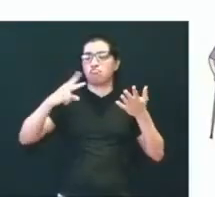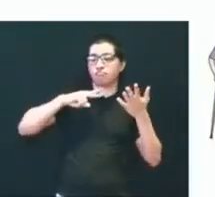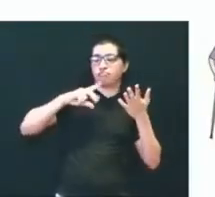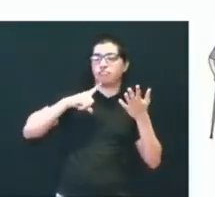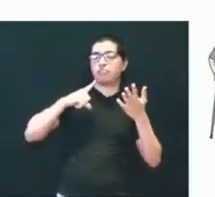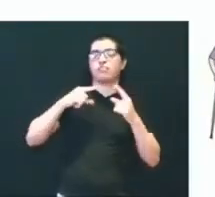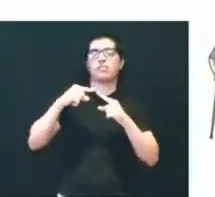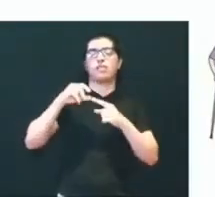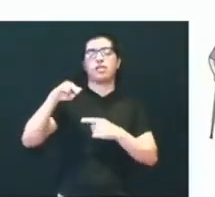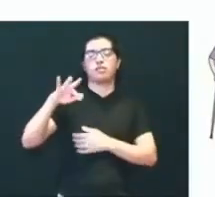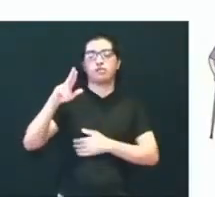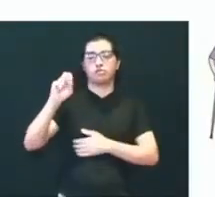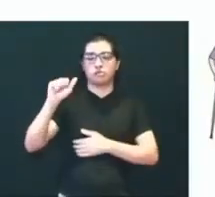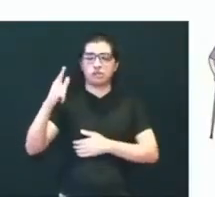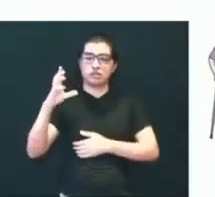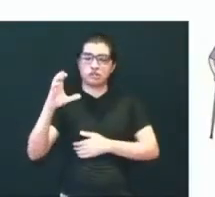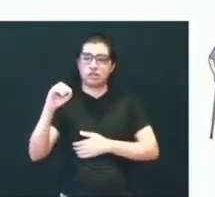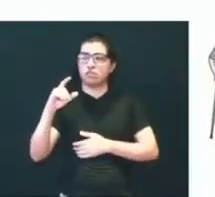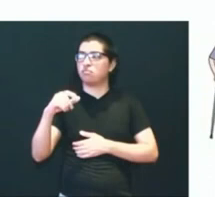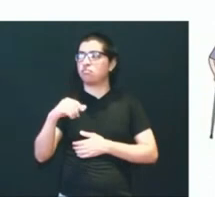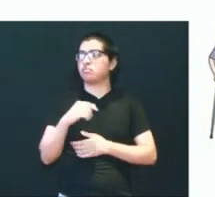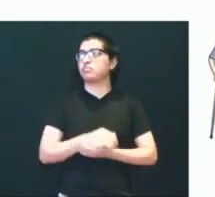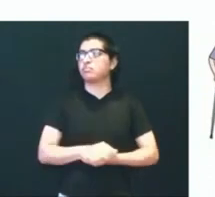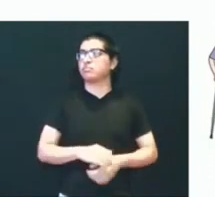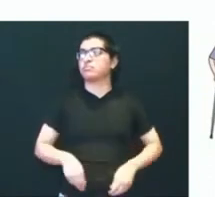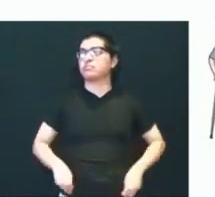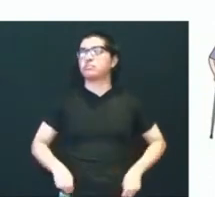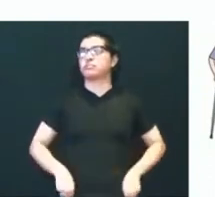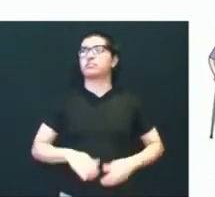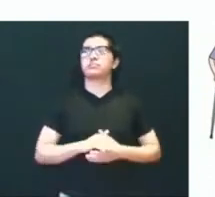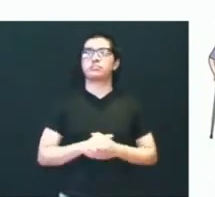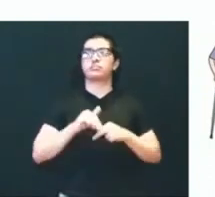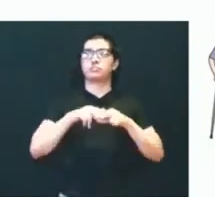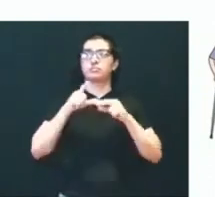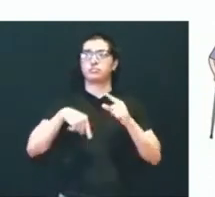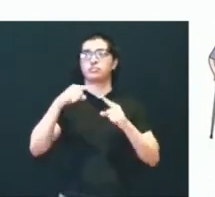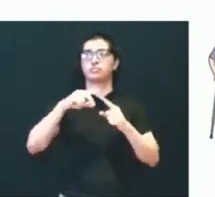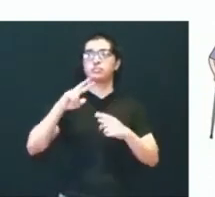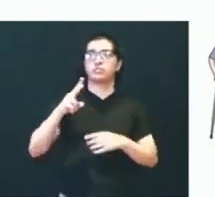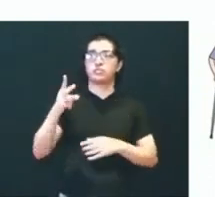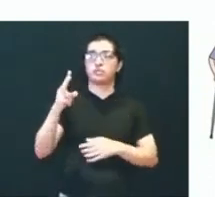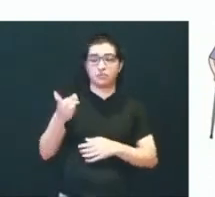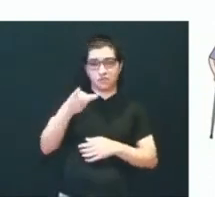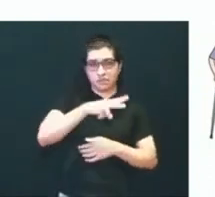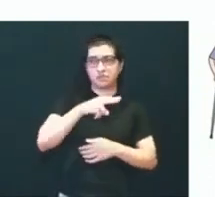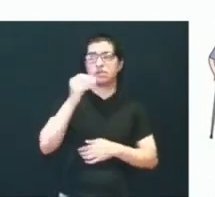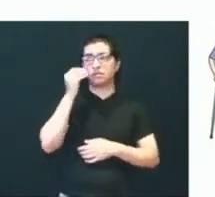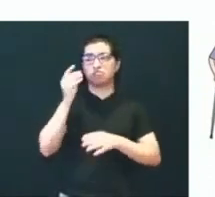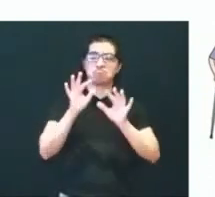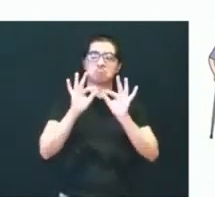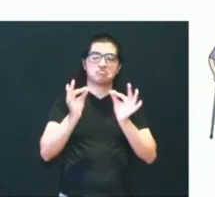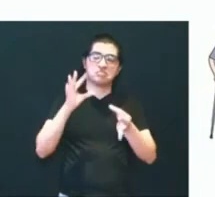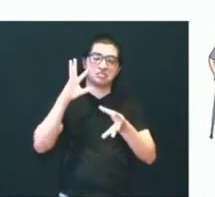infusão por um acesso central. Então, esse é o transplante, de uma maneira